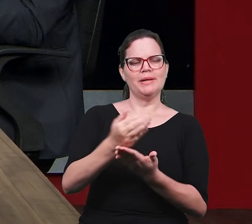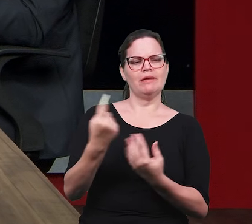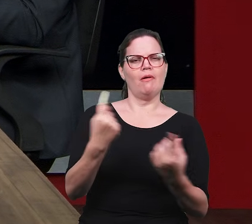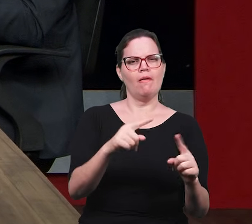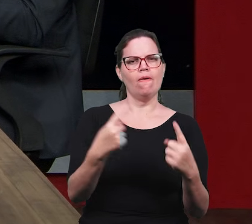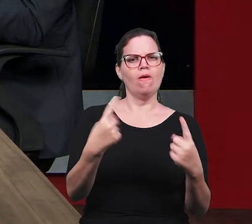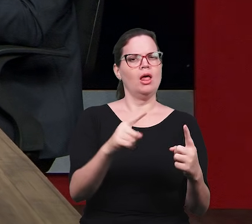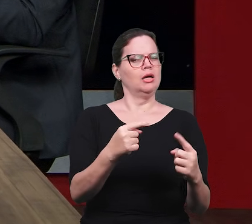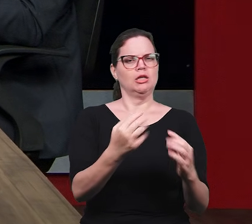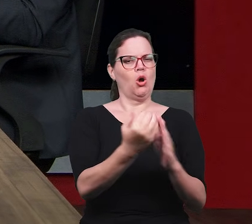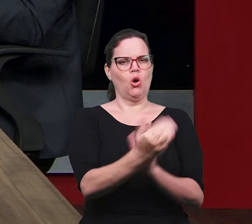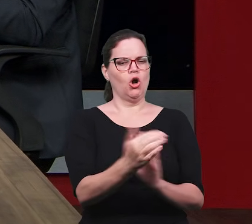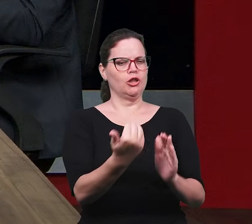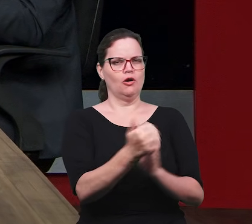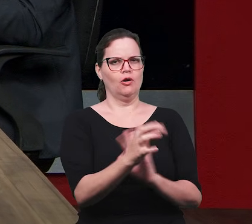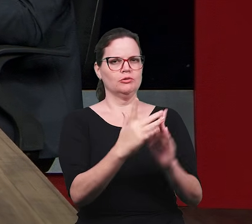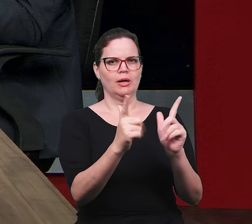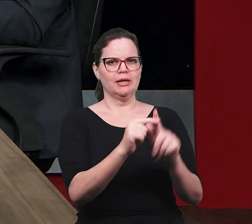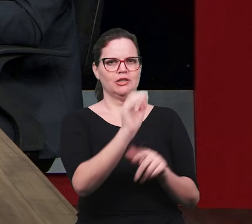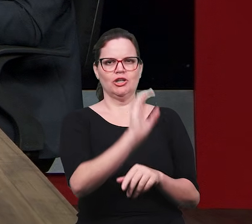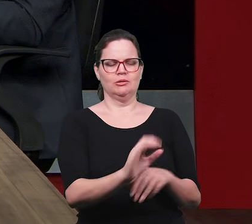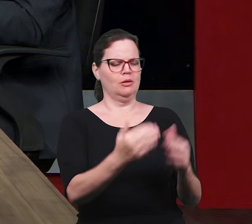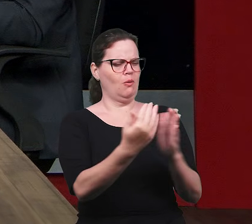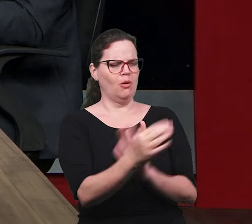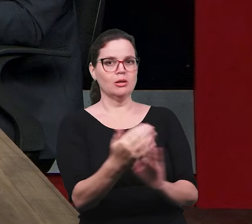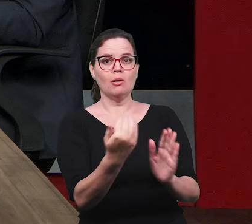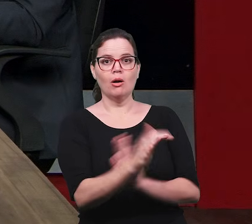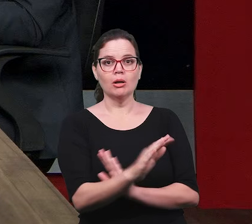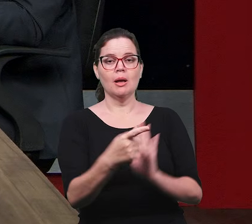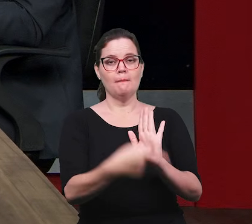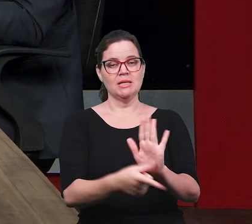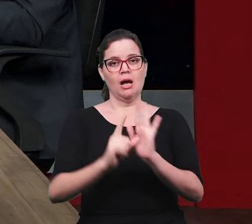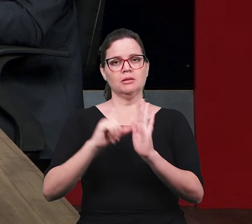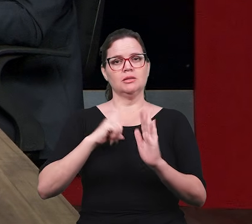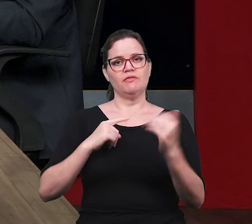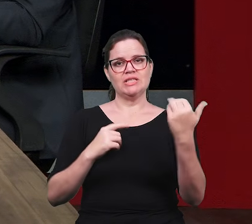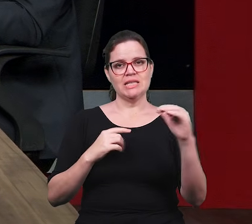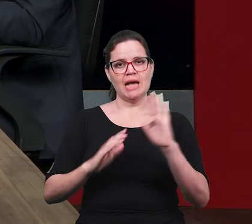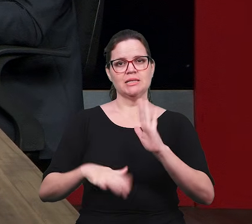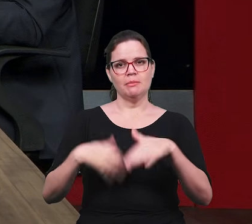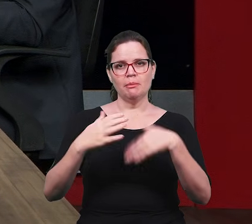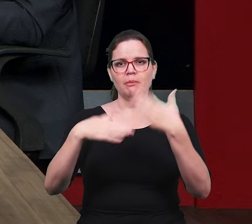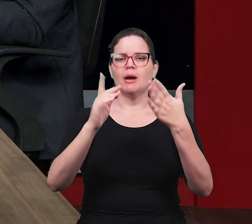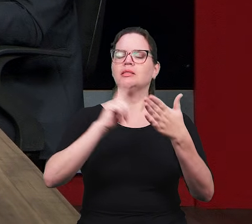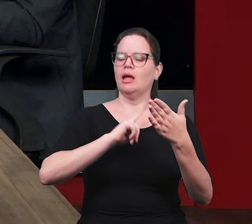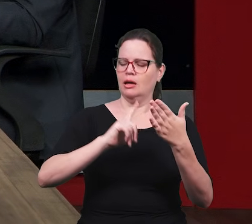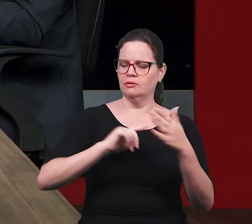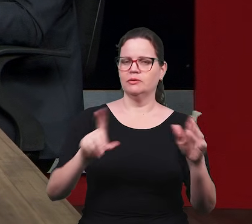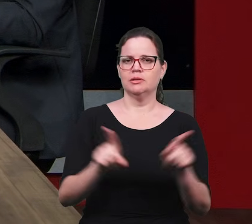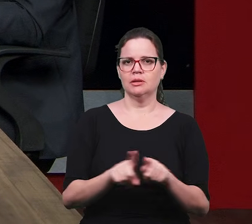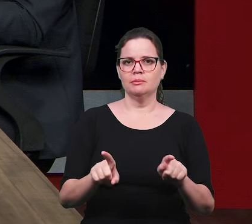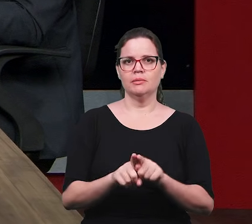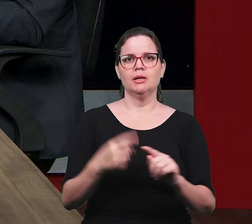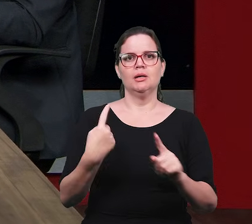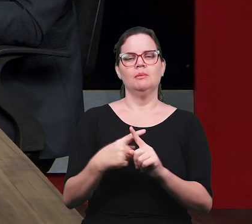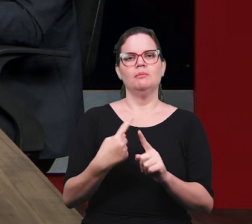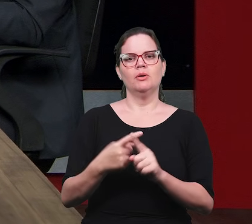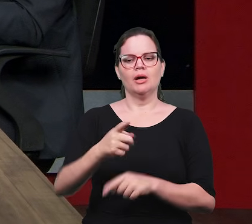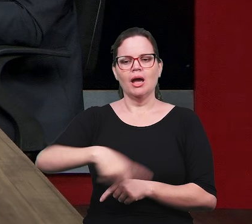livre acesso à palavra do Senhor, ela promoveu um enriquecimento muito grande com